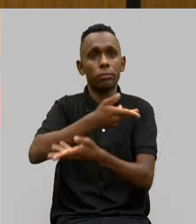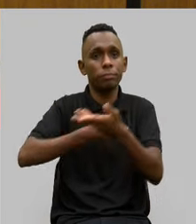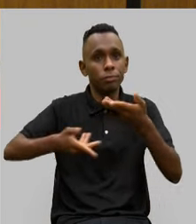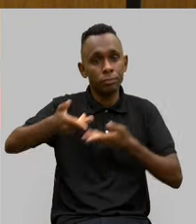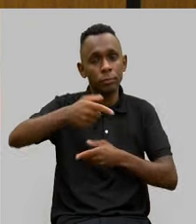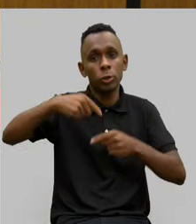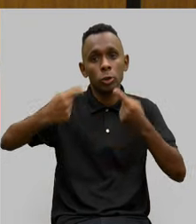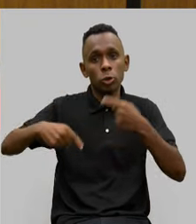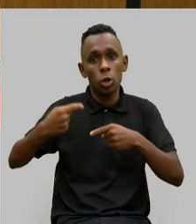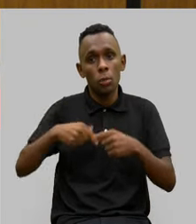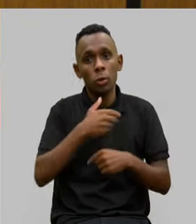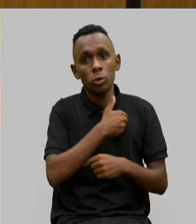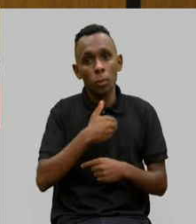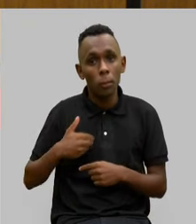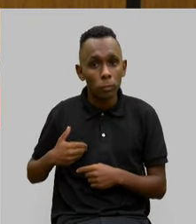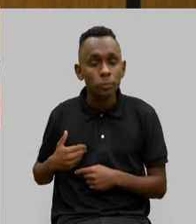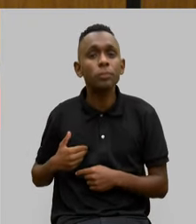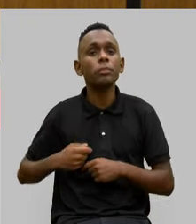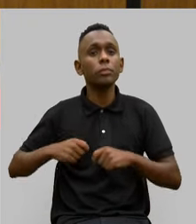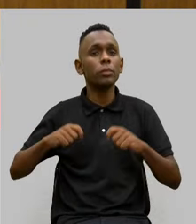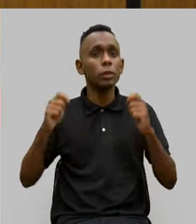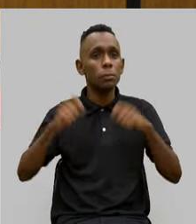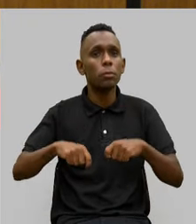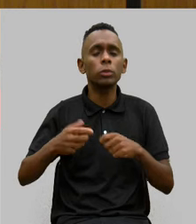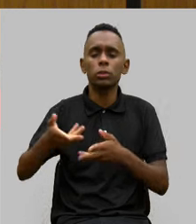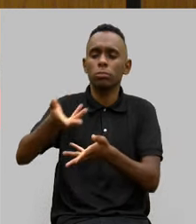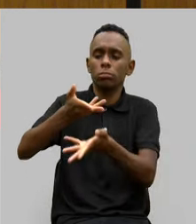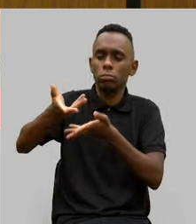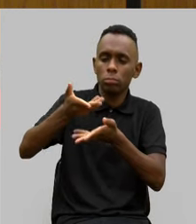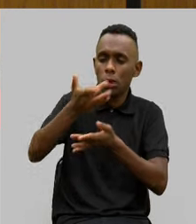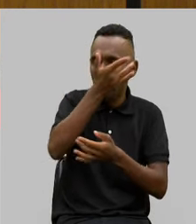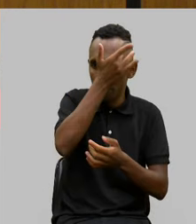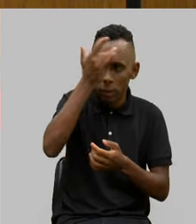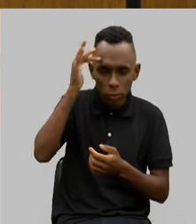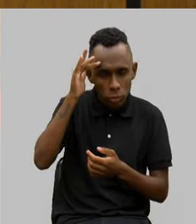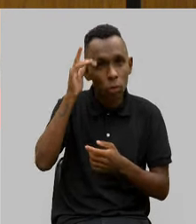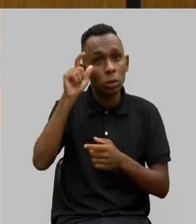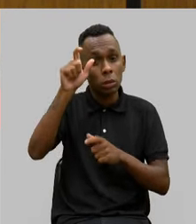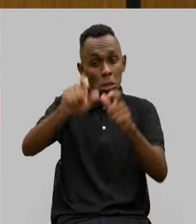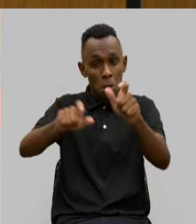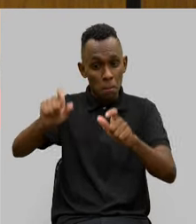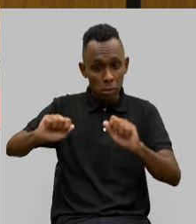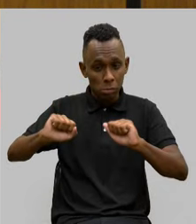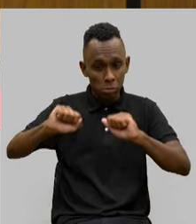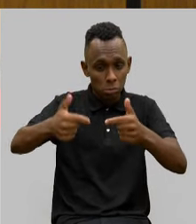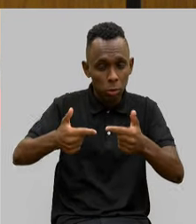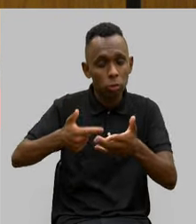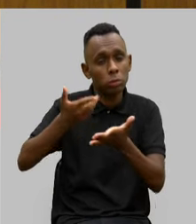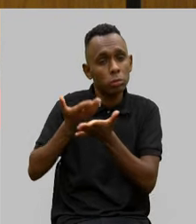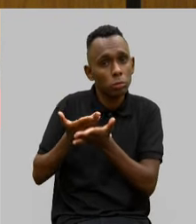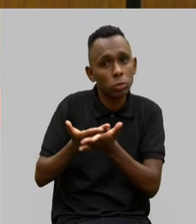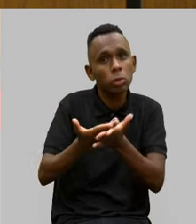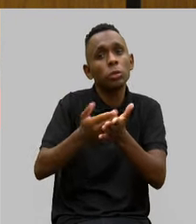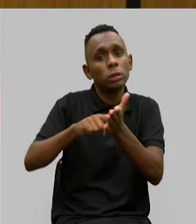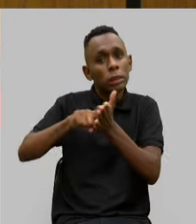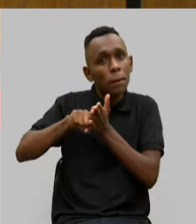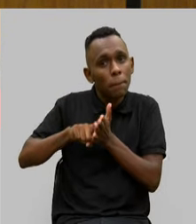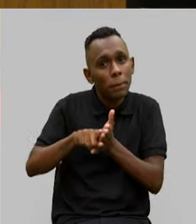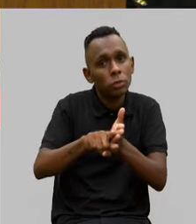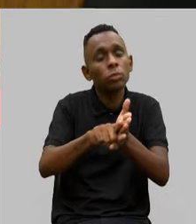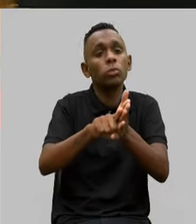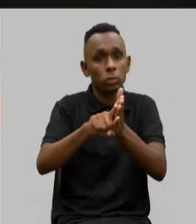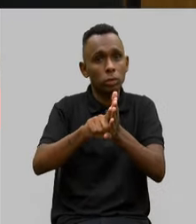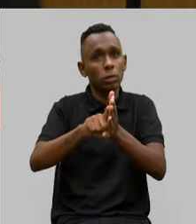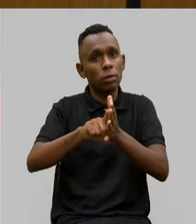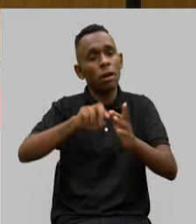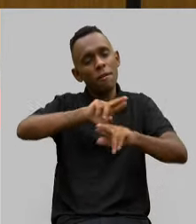debate público de podermos ouvir pessoas pessoas que se dedicam a isso pessoas que pesquisam isso nas